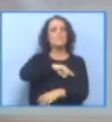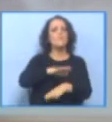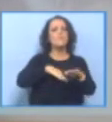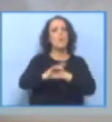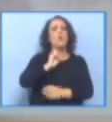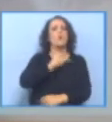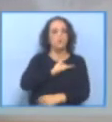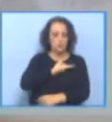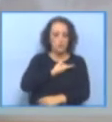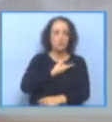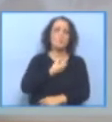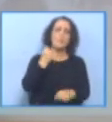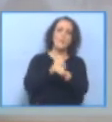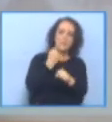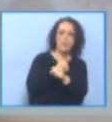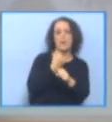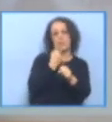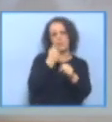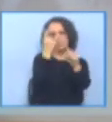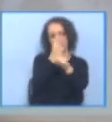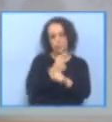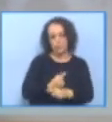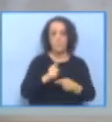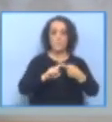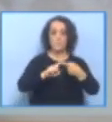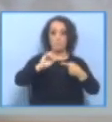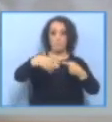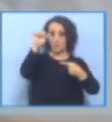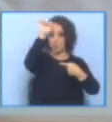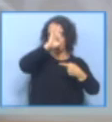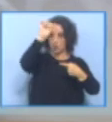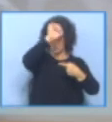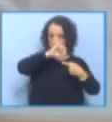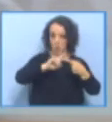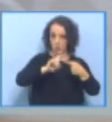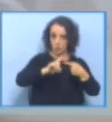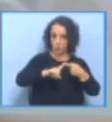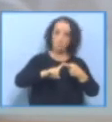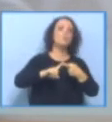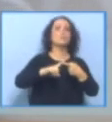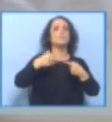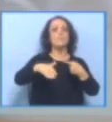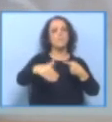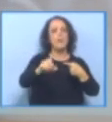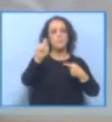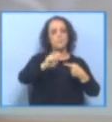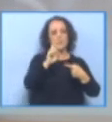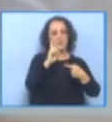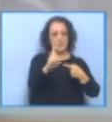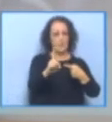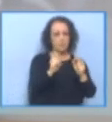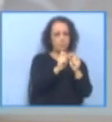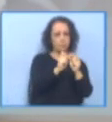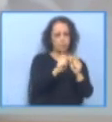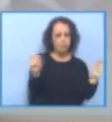fazer? Algumas ações. A primeira vai começar logo em janeiro, com um raid que vai durar 6 meses, que